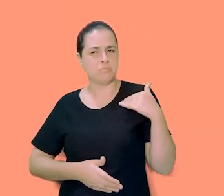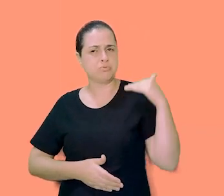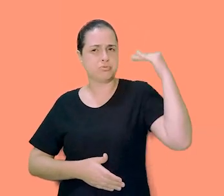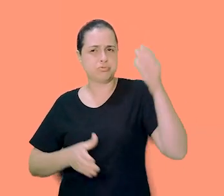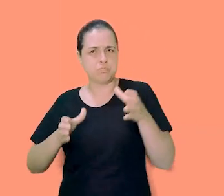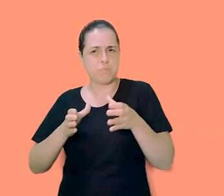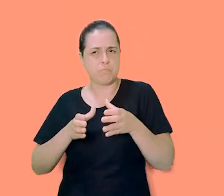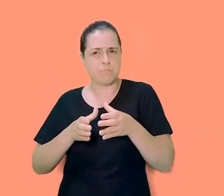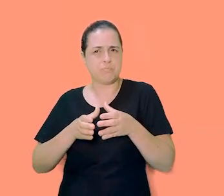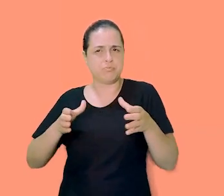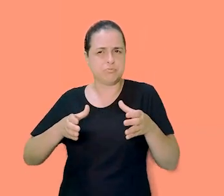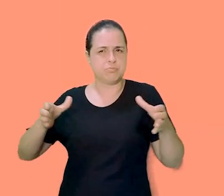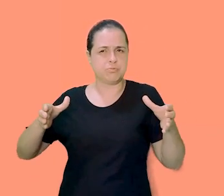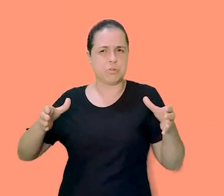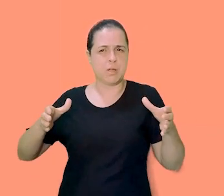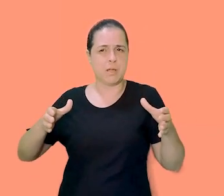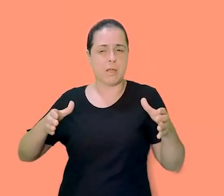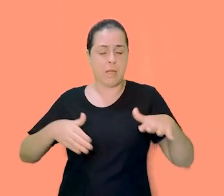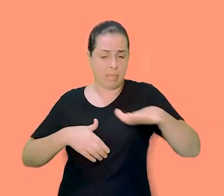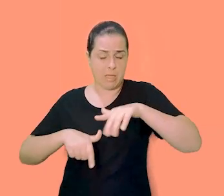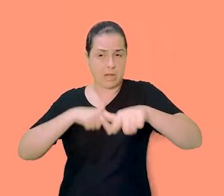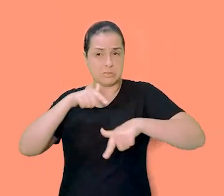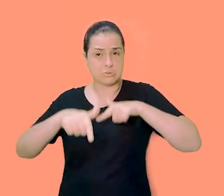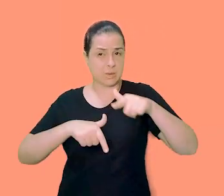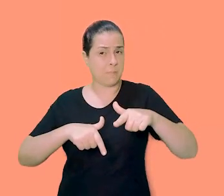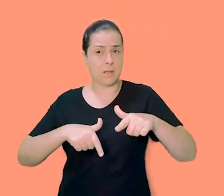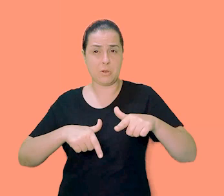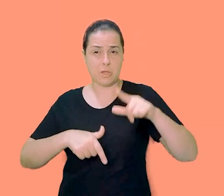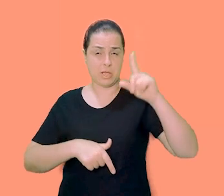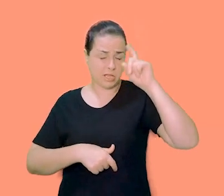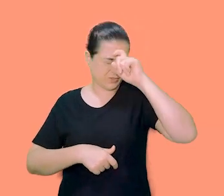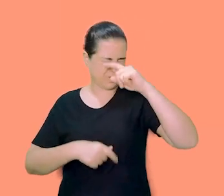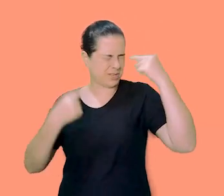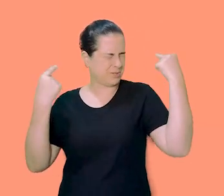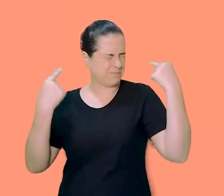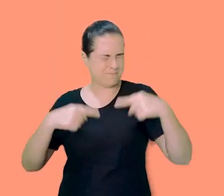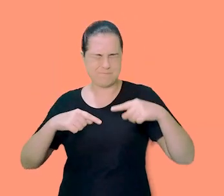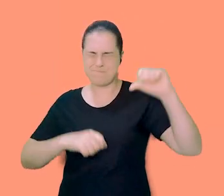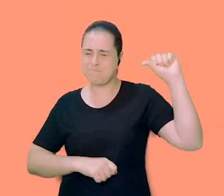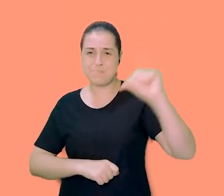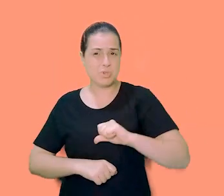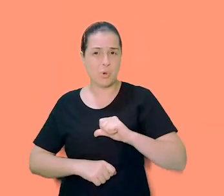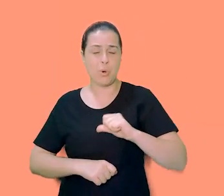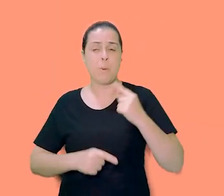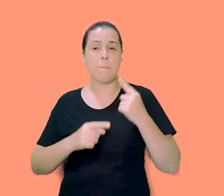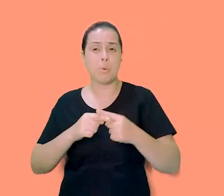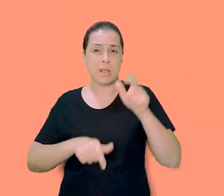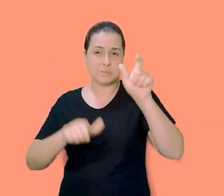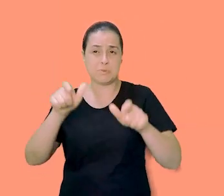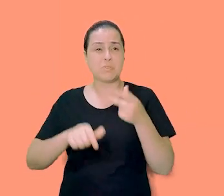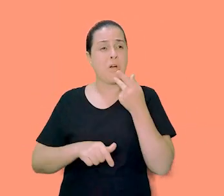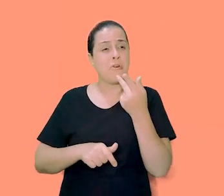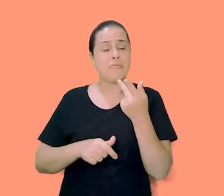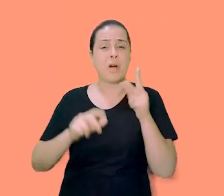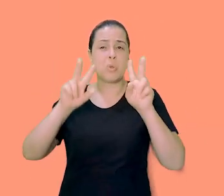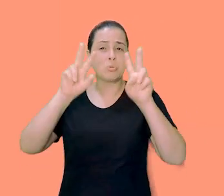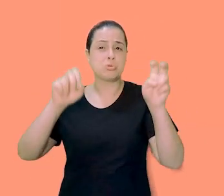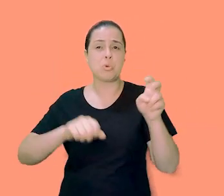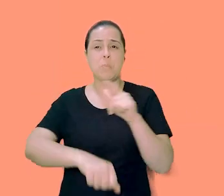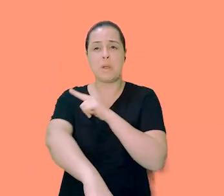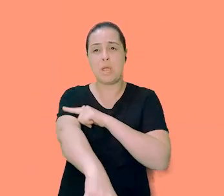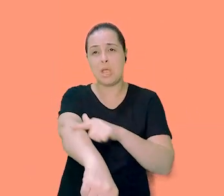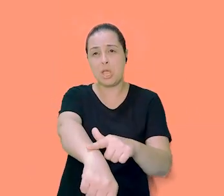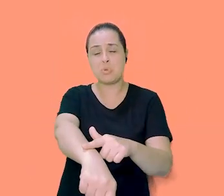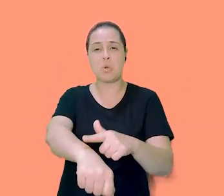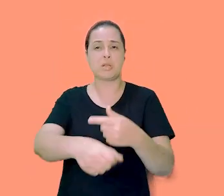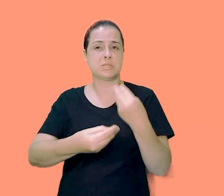mercado de trabalho que eu enfrentei as piores dificuldades que eu tive. As pessoas falam muito de escolas de educação,